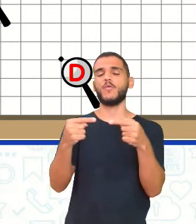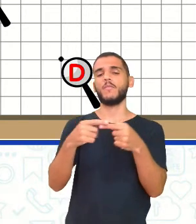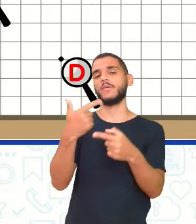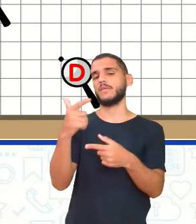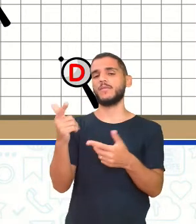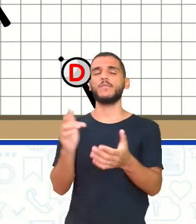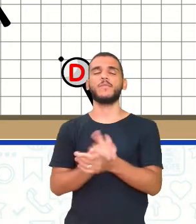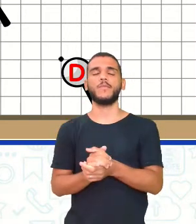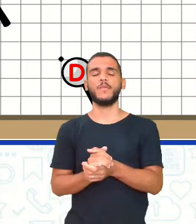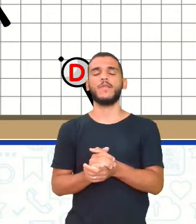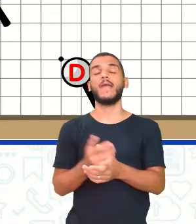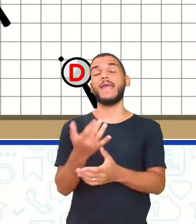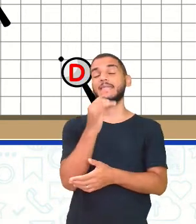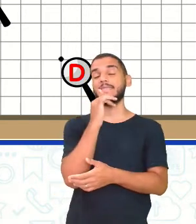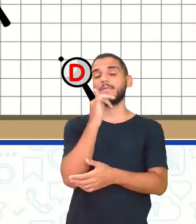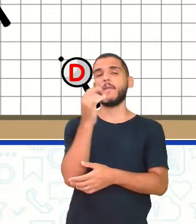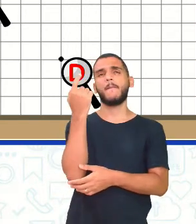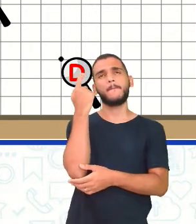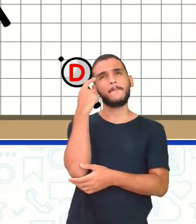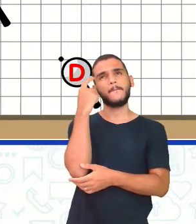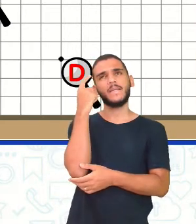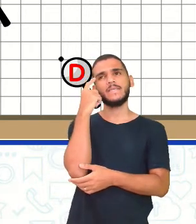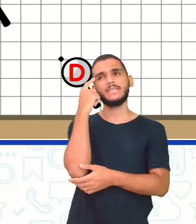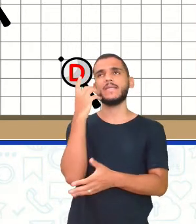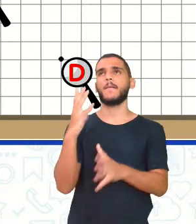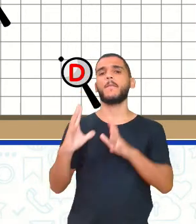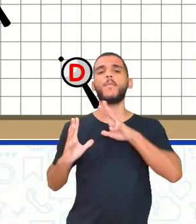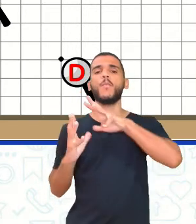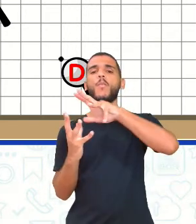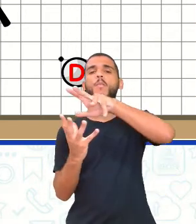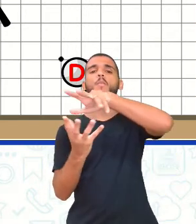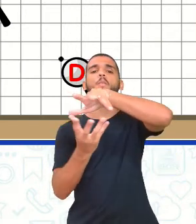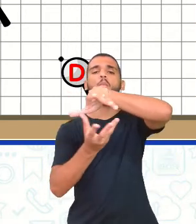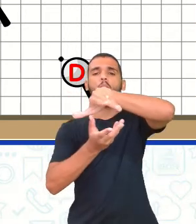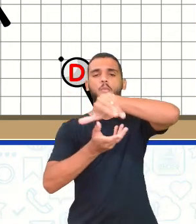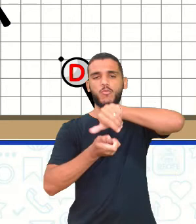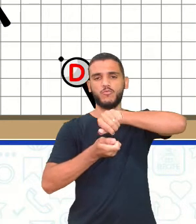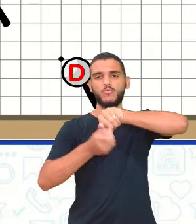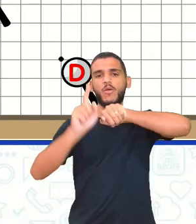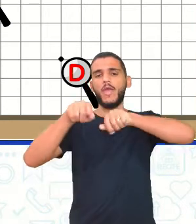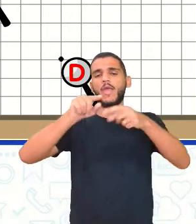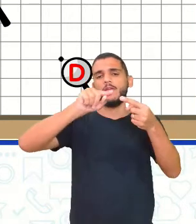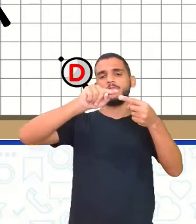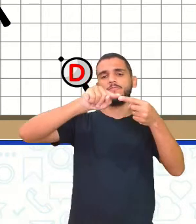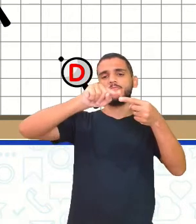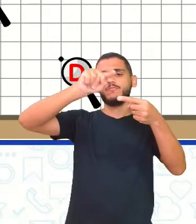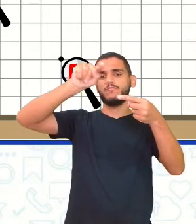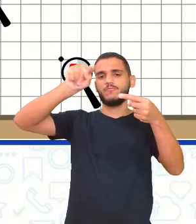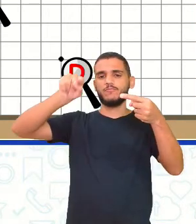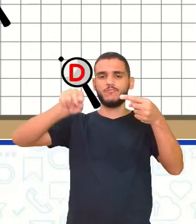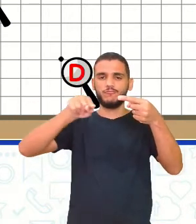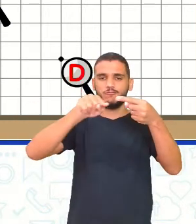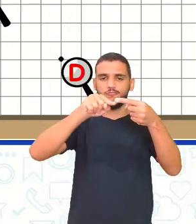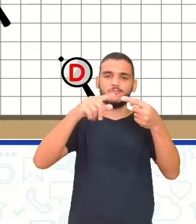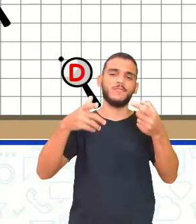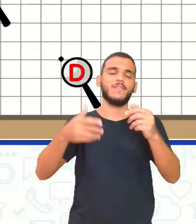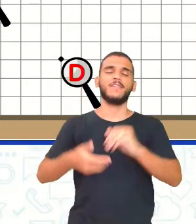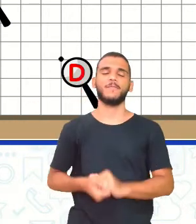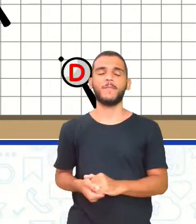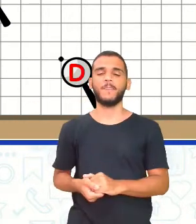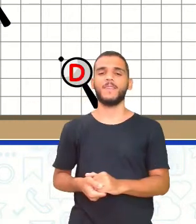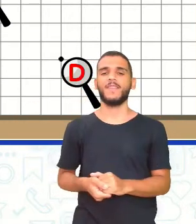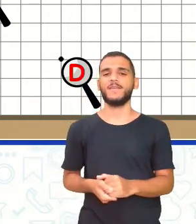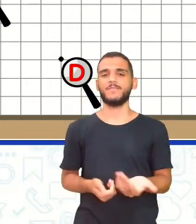globo. Quando você está no globo terrestre, é uma esfera. Essa história de que é plano, isso é fake news,